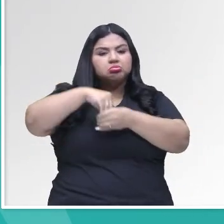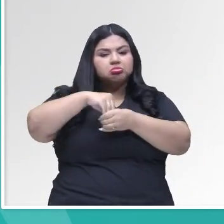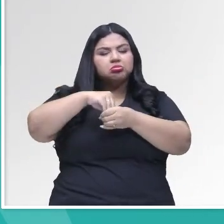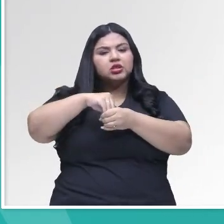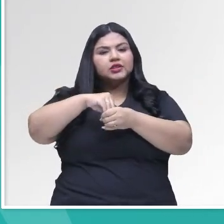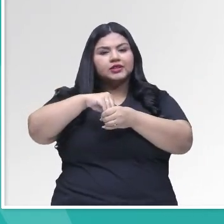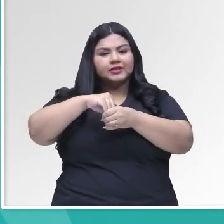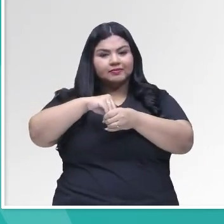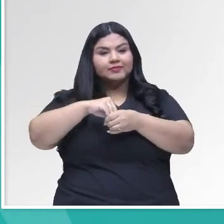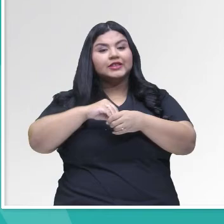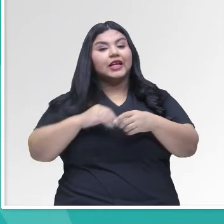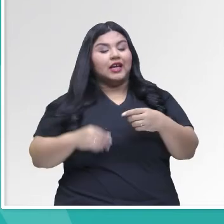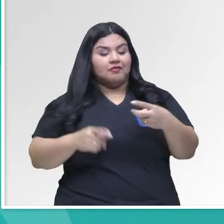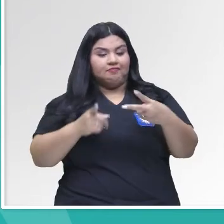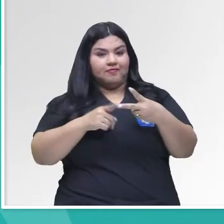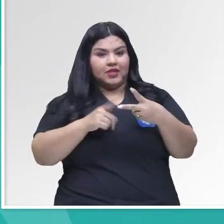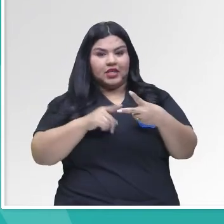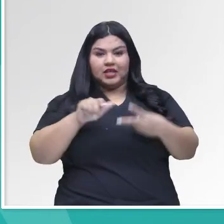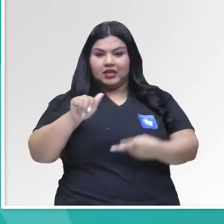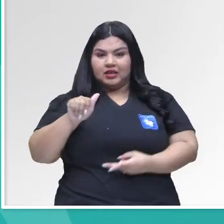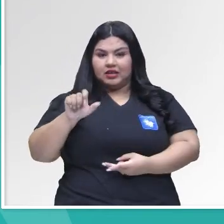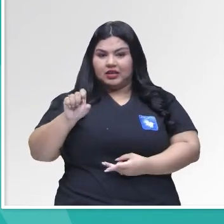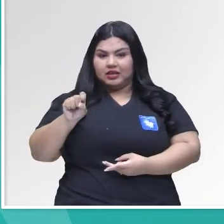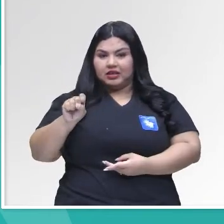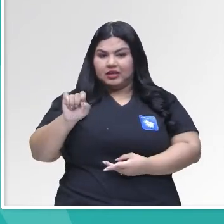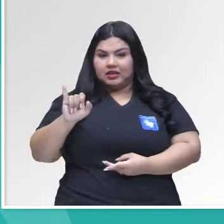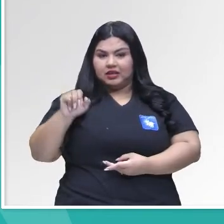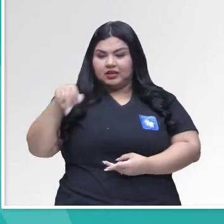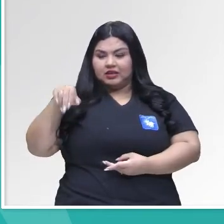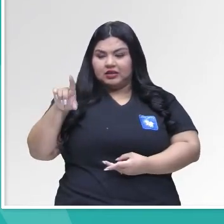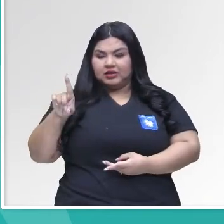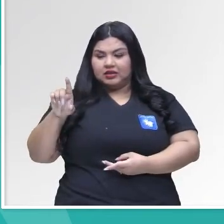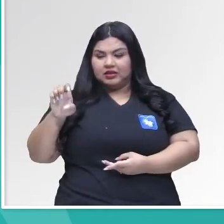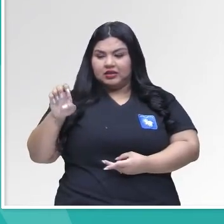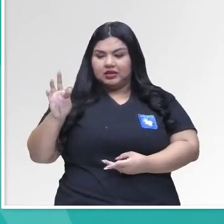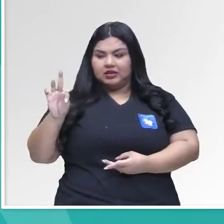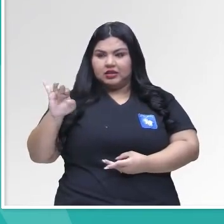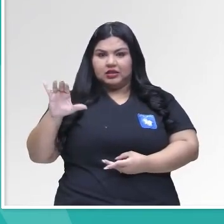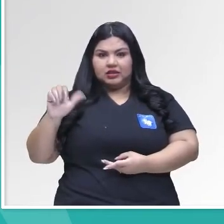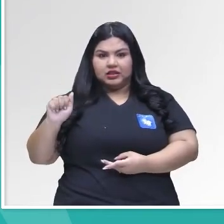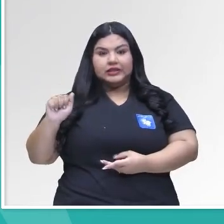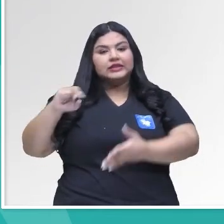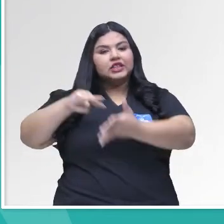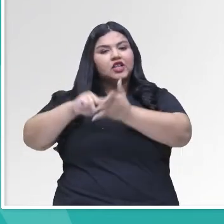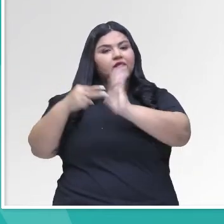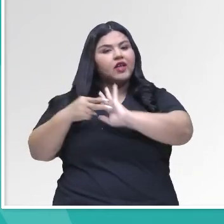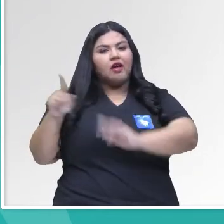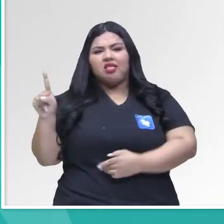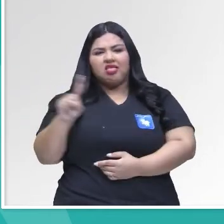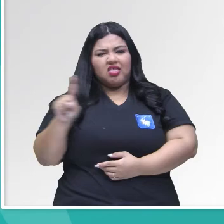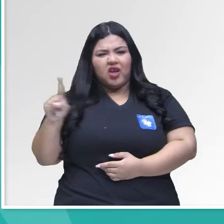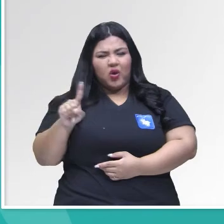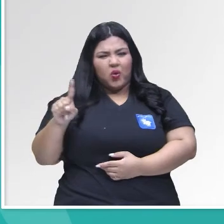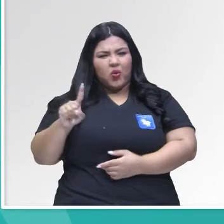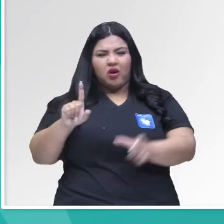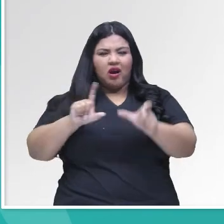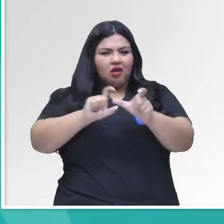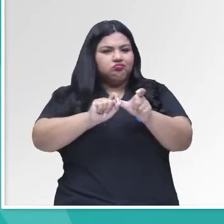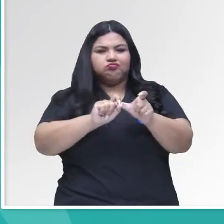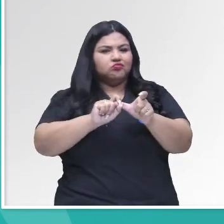assindéticas. O azinho de assindéticas significa não. Não sindéticas. Quer dizer que elas não usam a